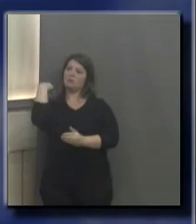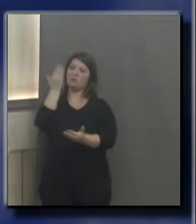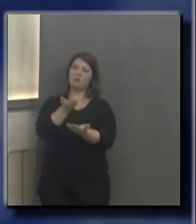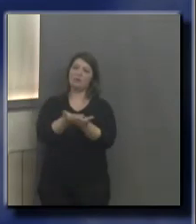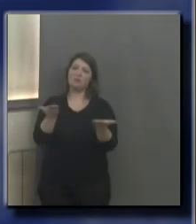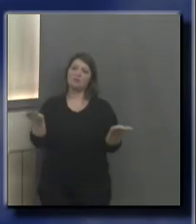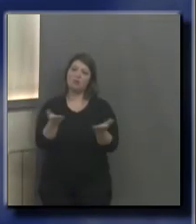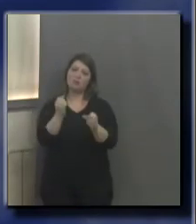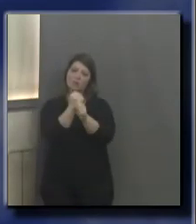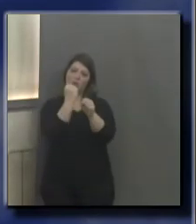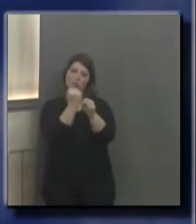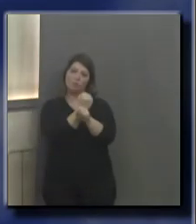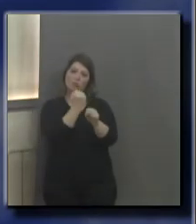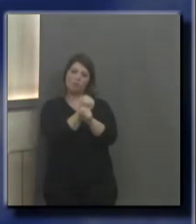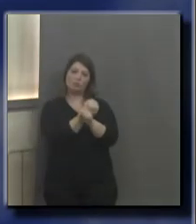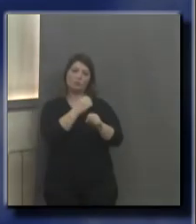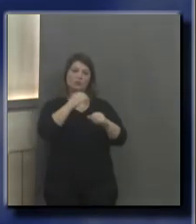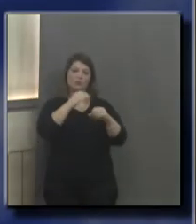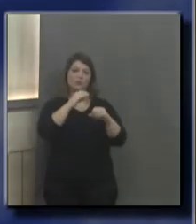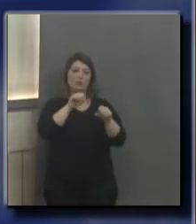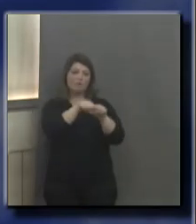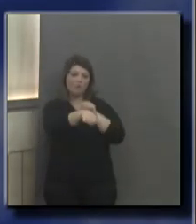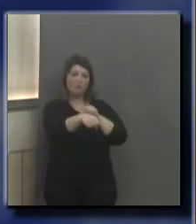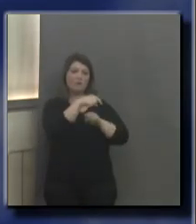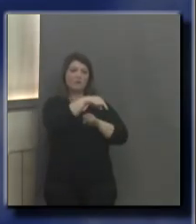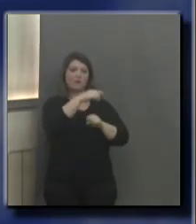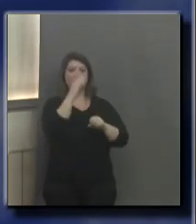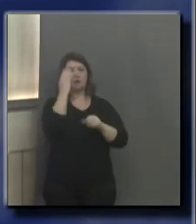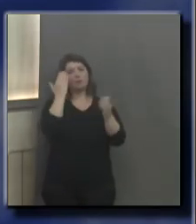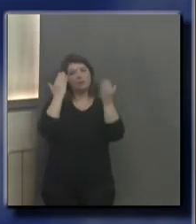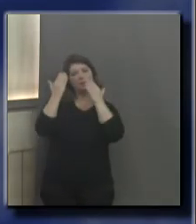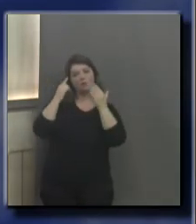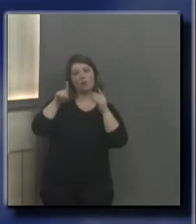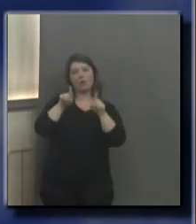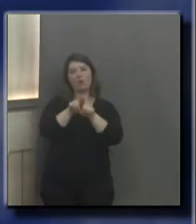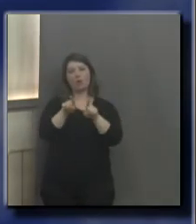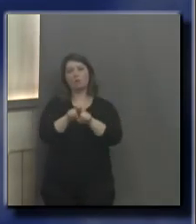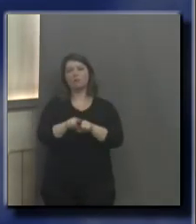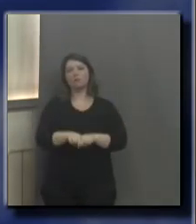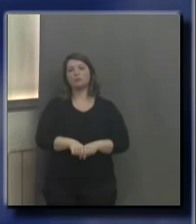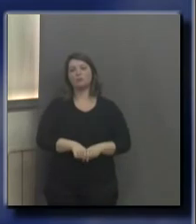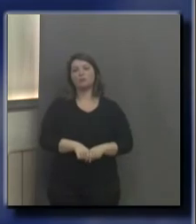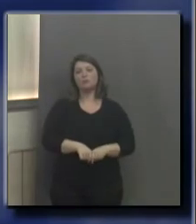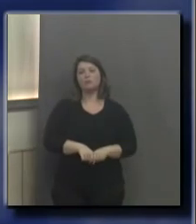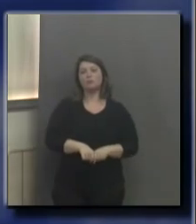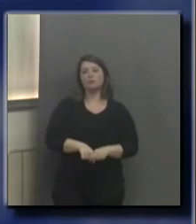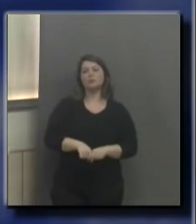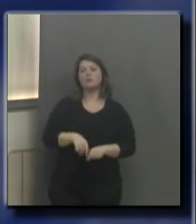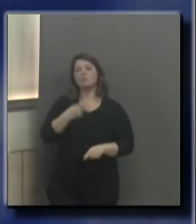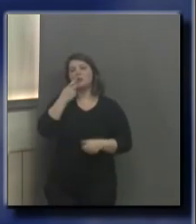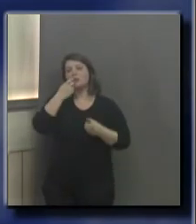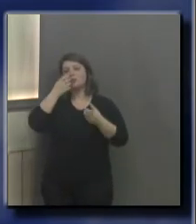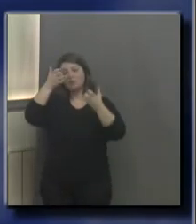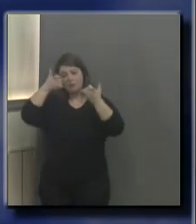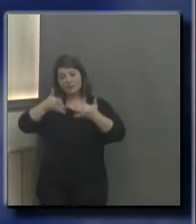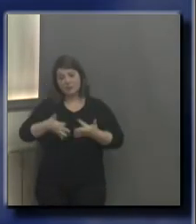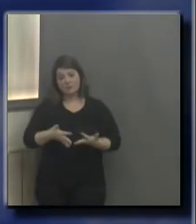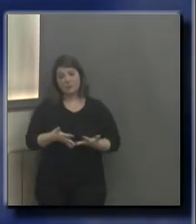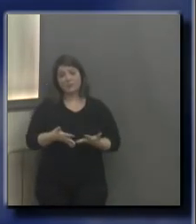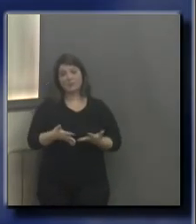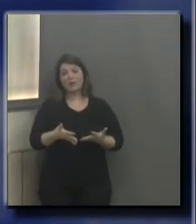de construção da formação do psicólogo brasileiro, da psicóloga brasileira, fala um pouco especificamente